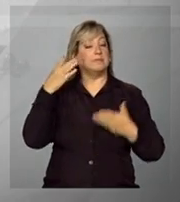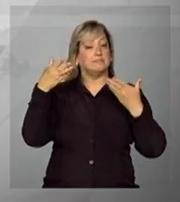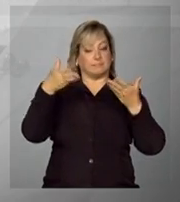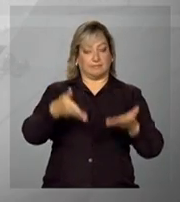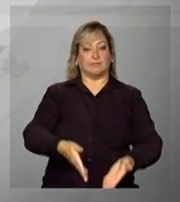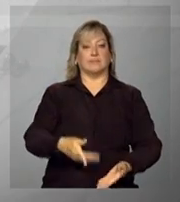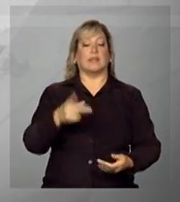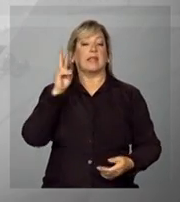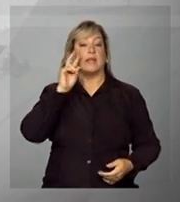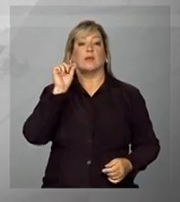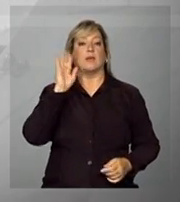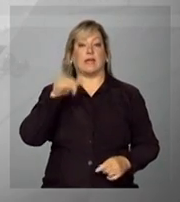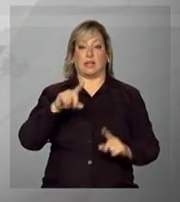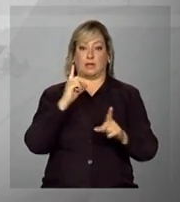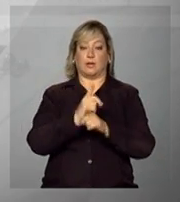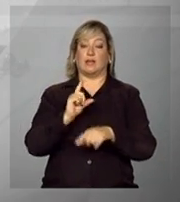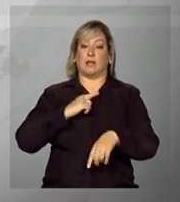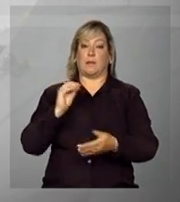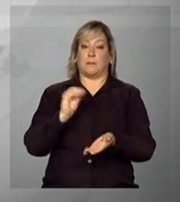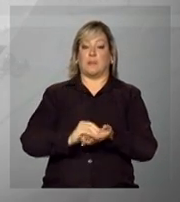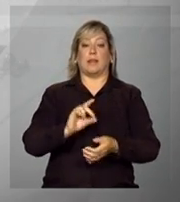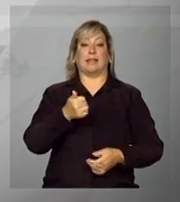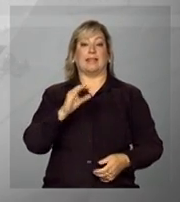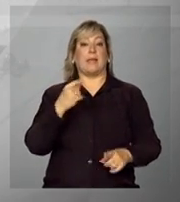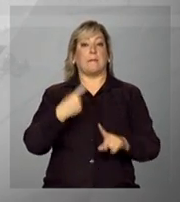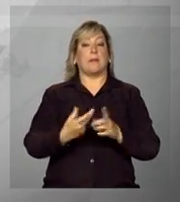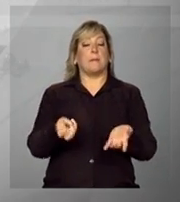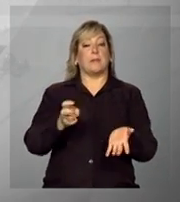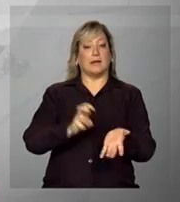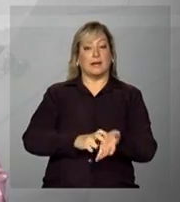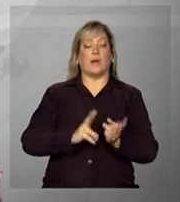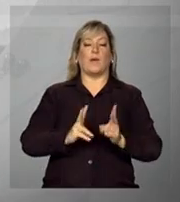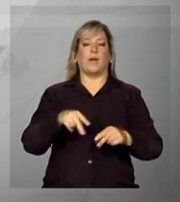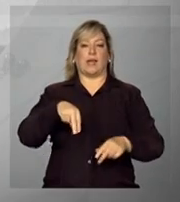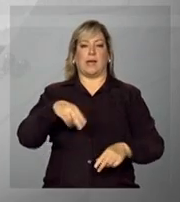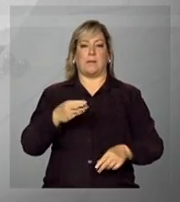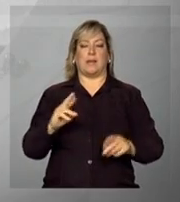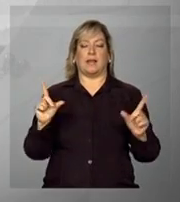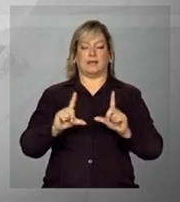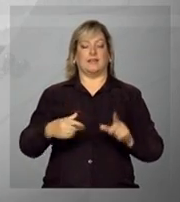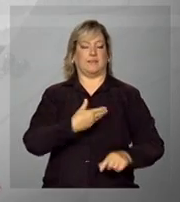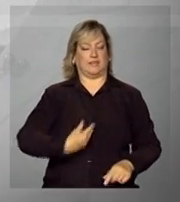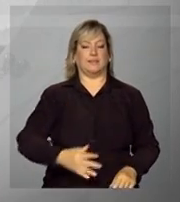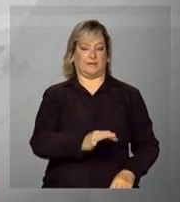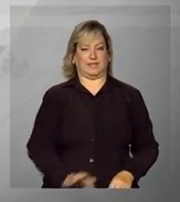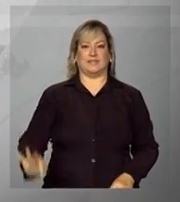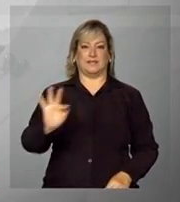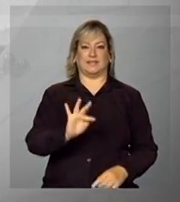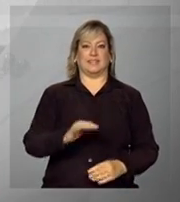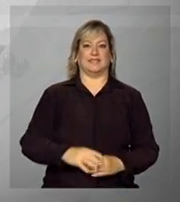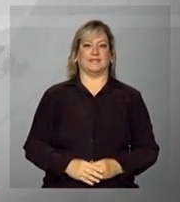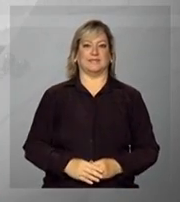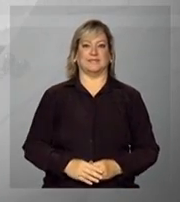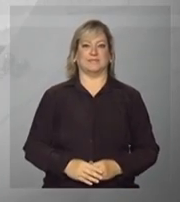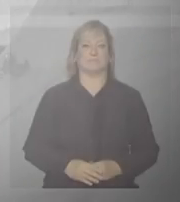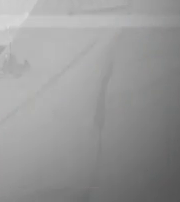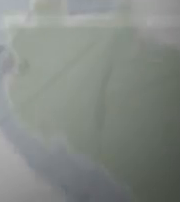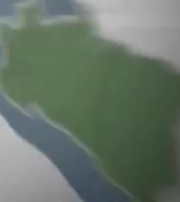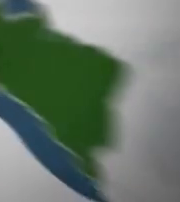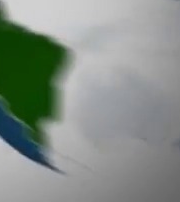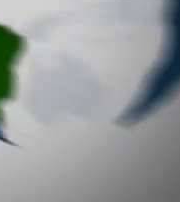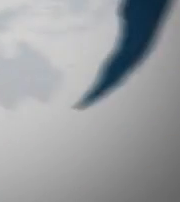Dilma Rousseff. Lembrando que o encontro está marcado para as 10h30 da manhã. Continue com a gente na NBR, a TV do Governo Federal.